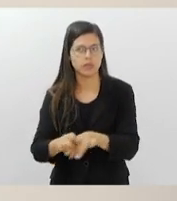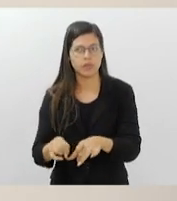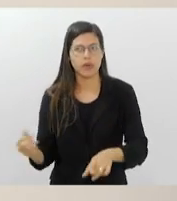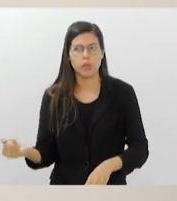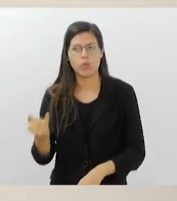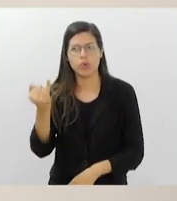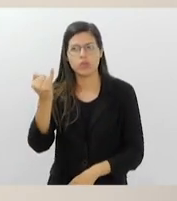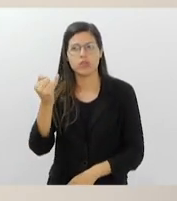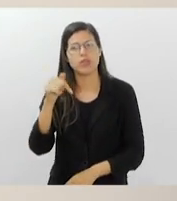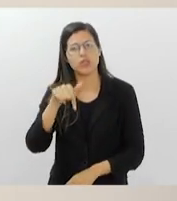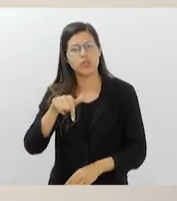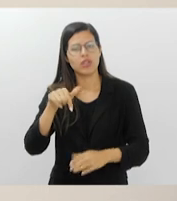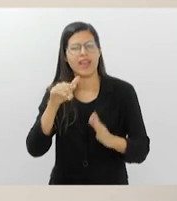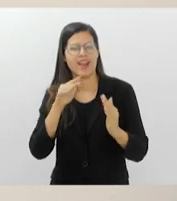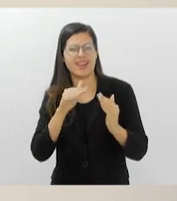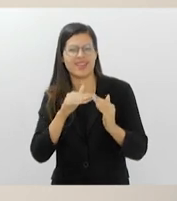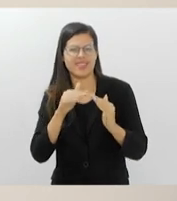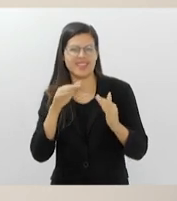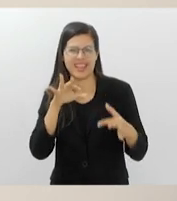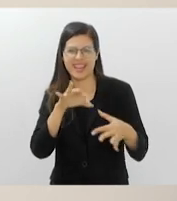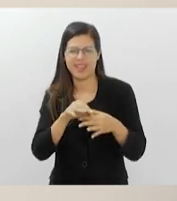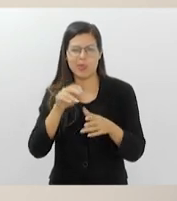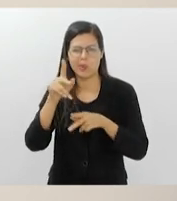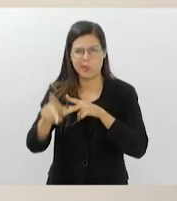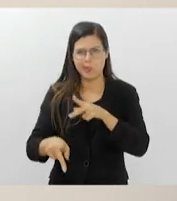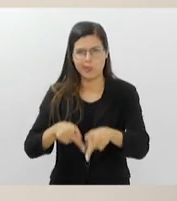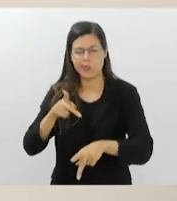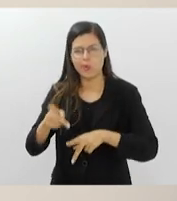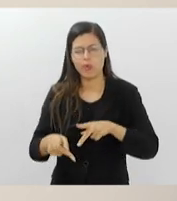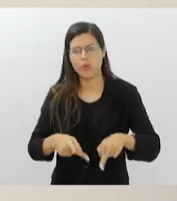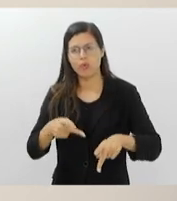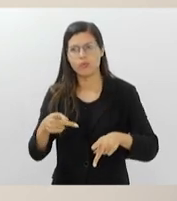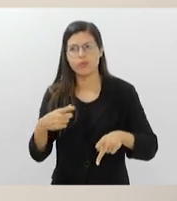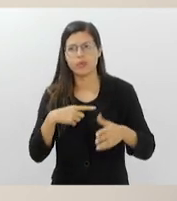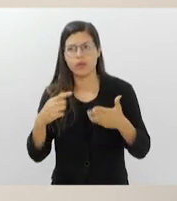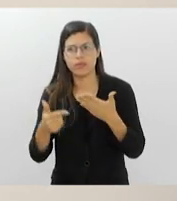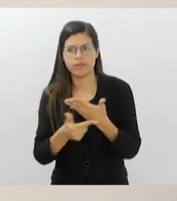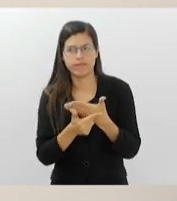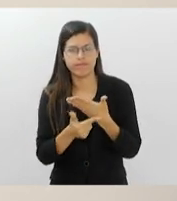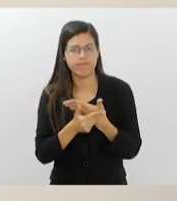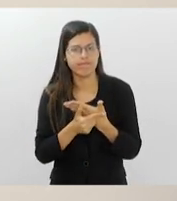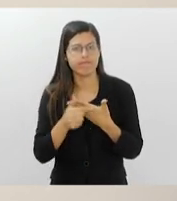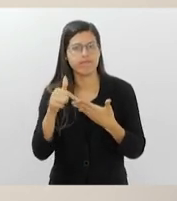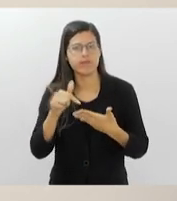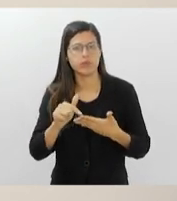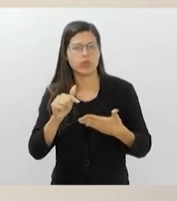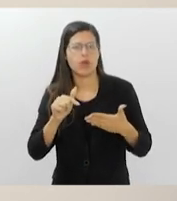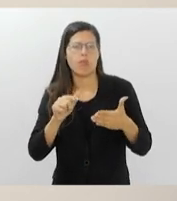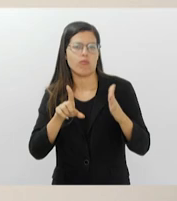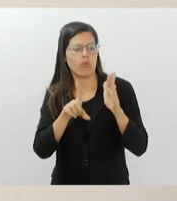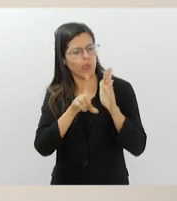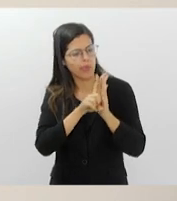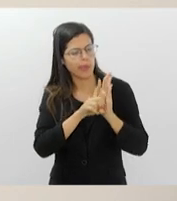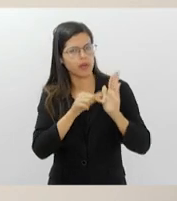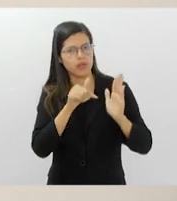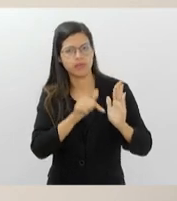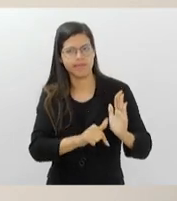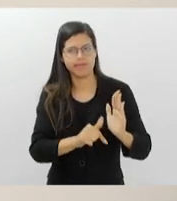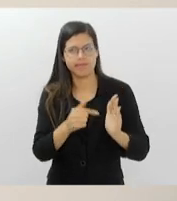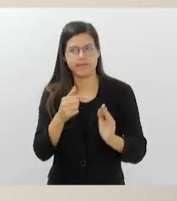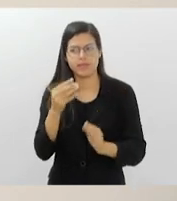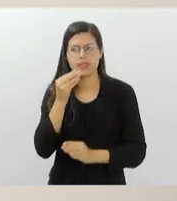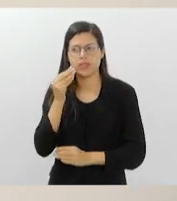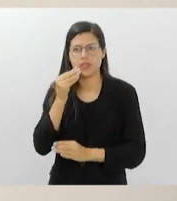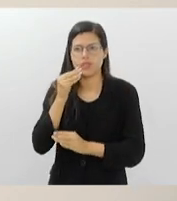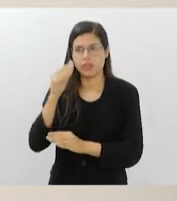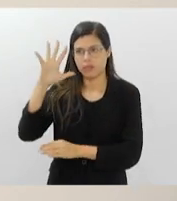a casa do povo por ter essa essa função né de lidar com essa questão das legislações de também buscar soluções para